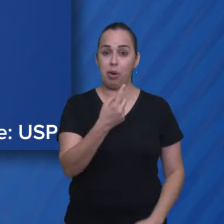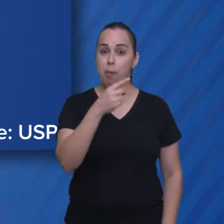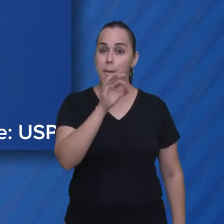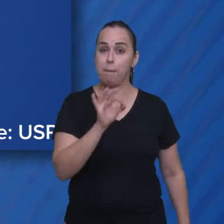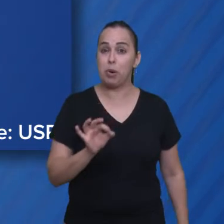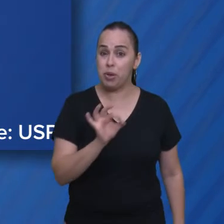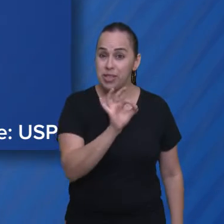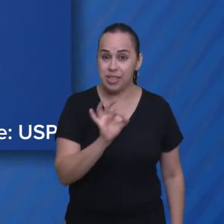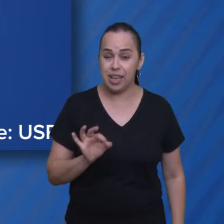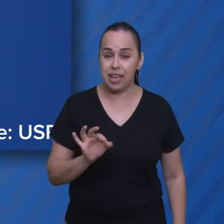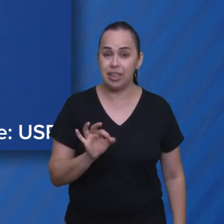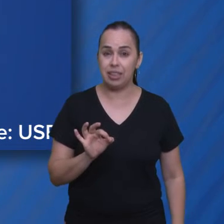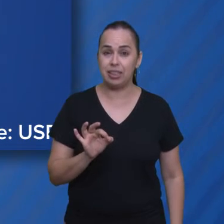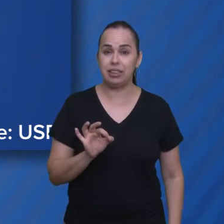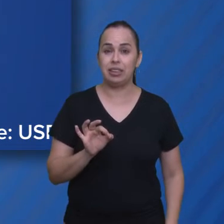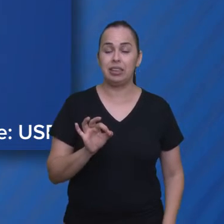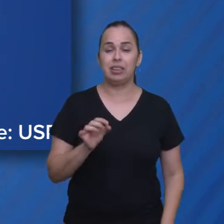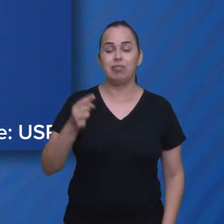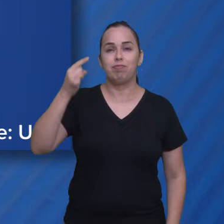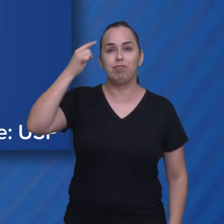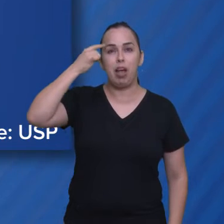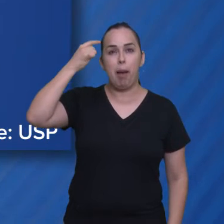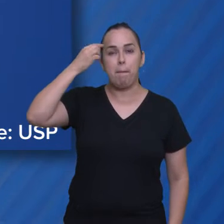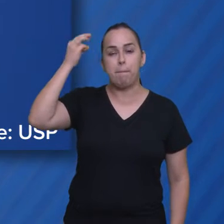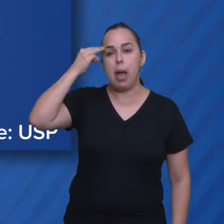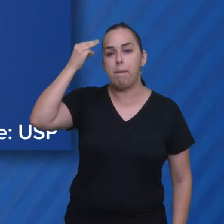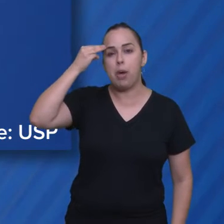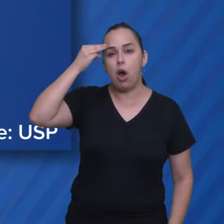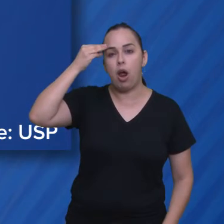51,1% dos pacientes relataram um declínio na memória,